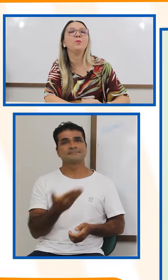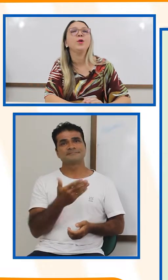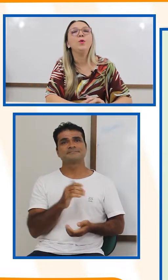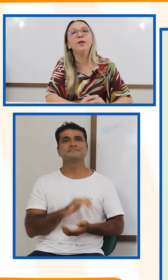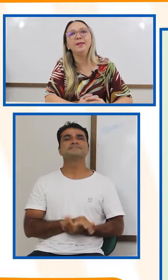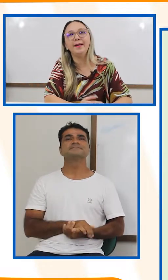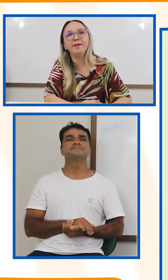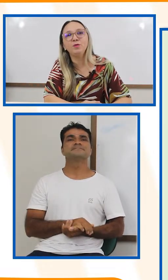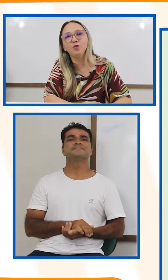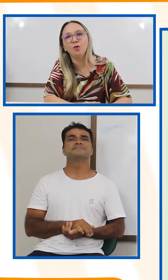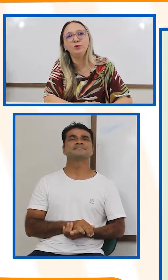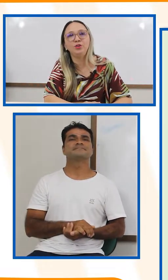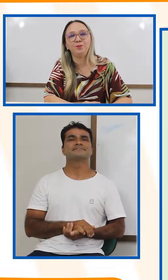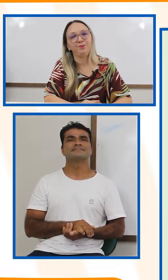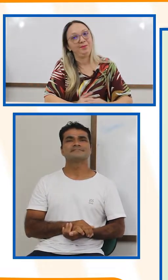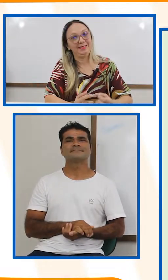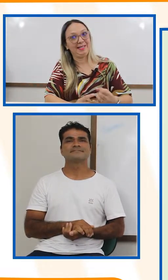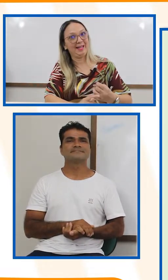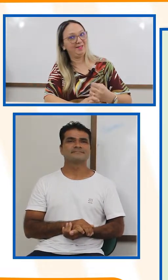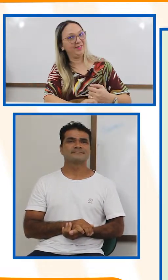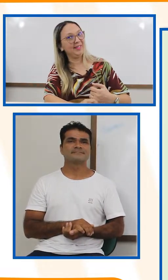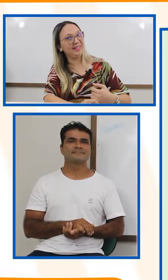Olhem só, o que teremos hoje?